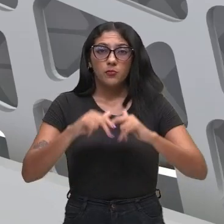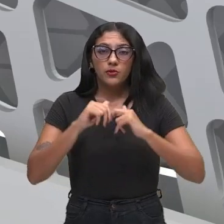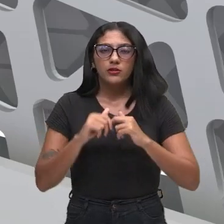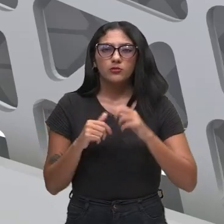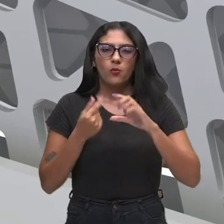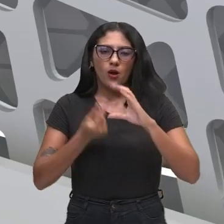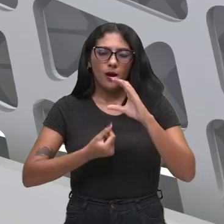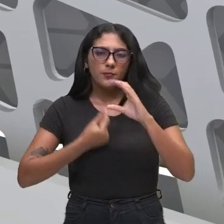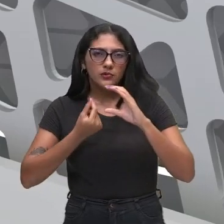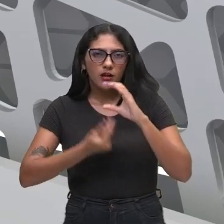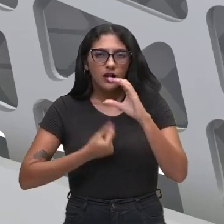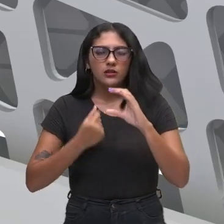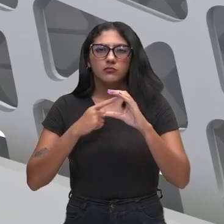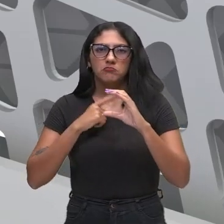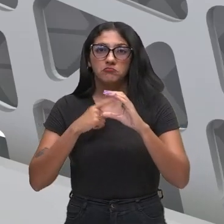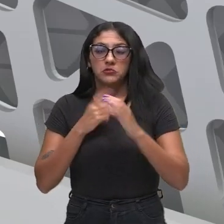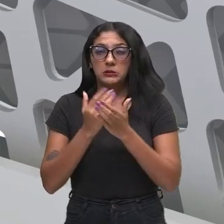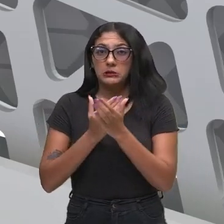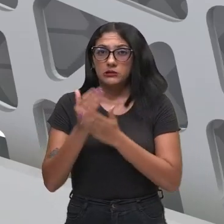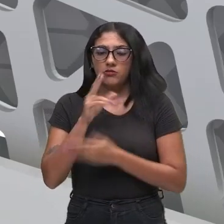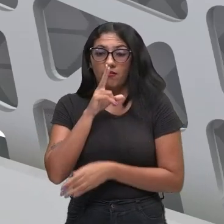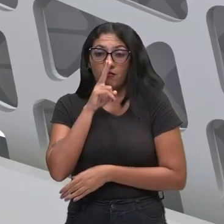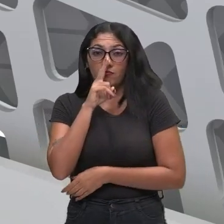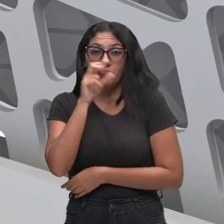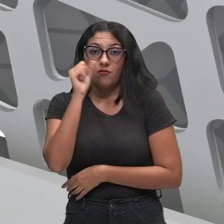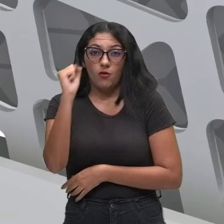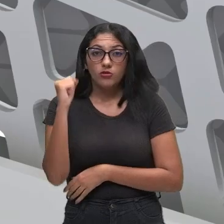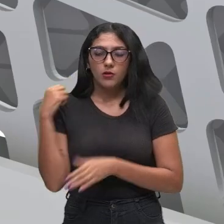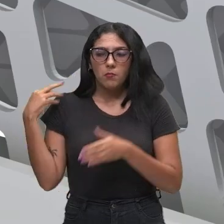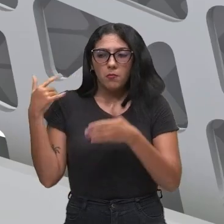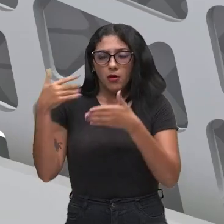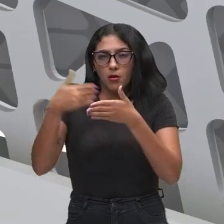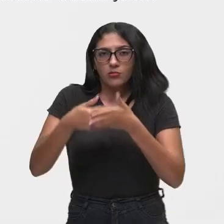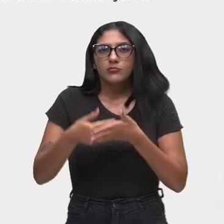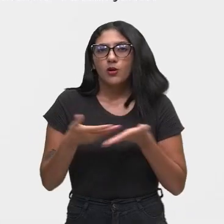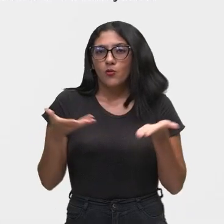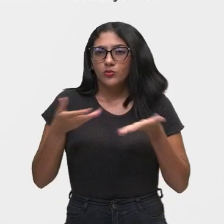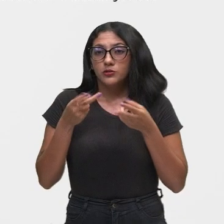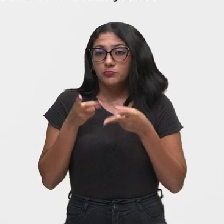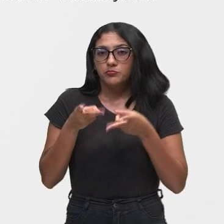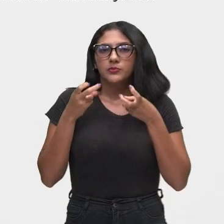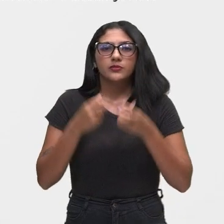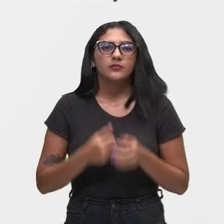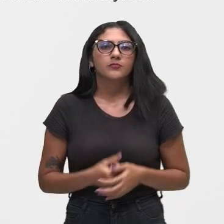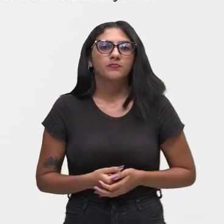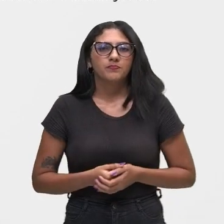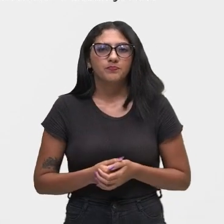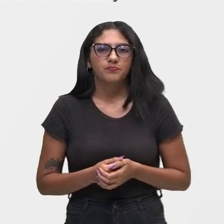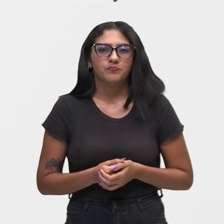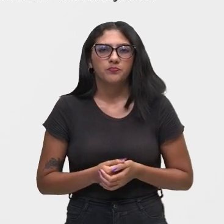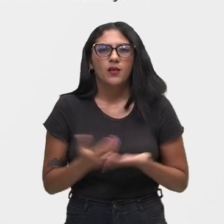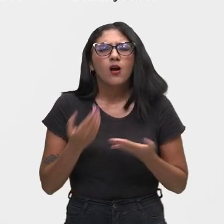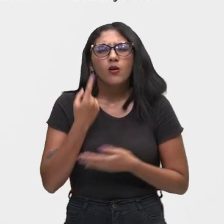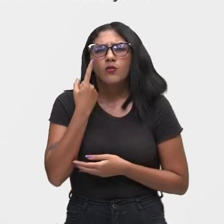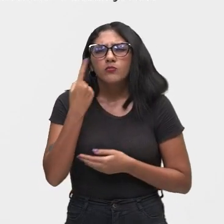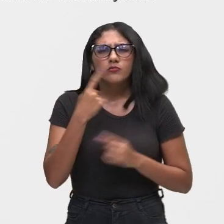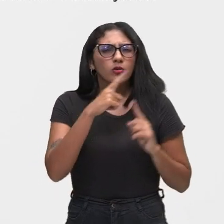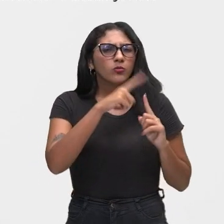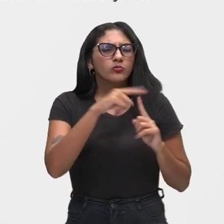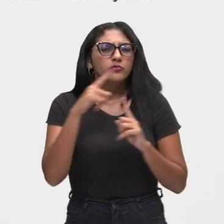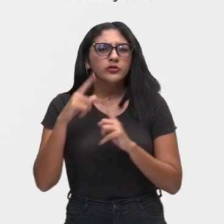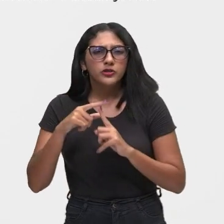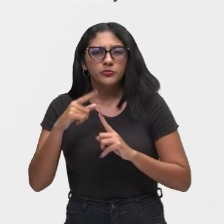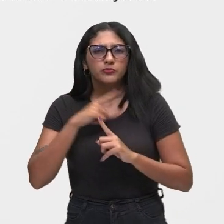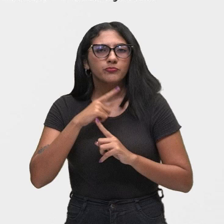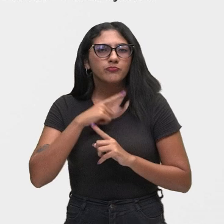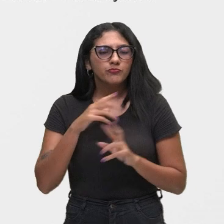tornando cada vez mais forte e continua, né, até hoje. Então, vamos ver os tipos de máquinas que estavam participando